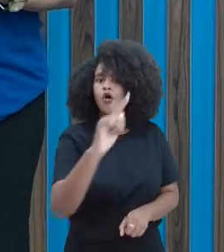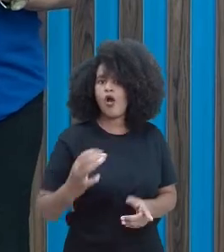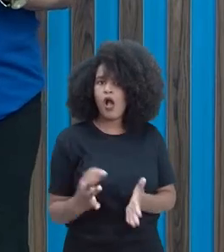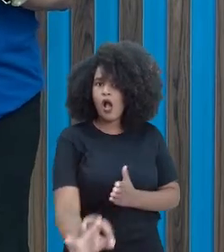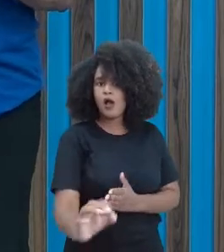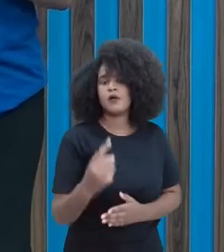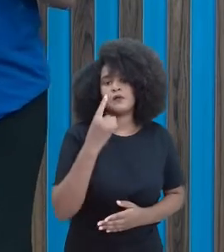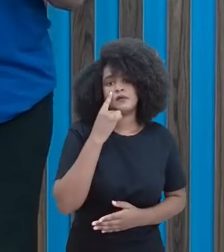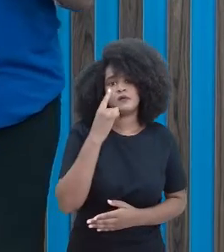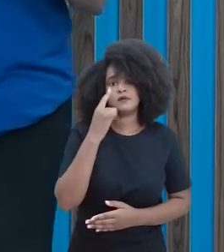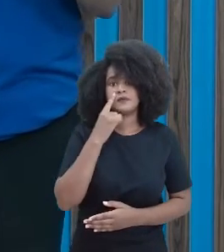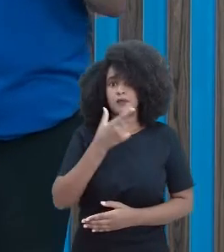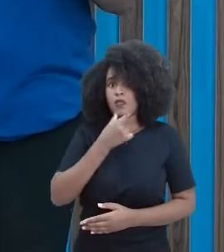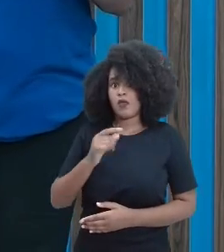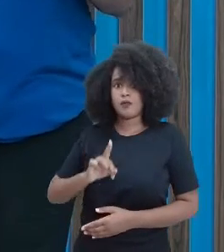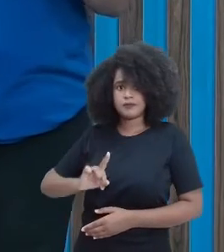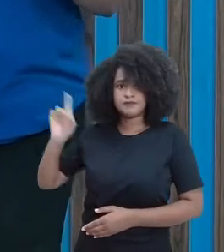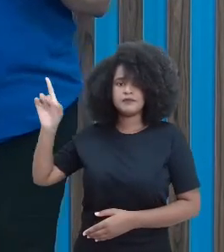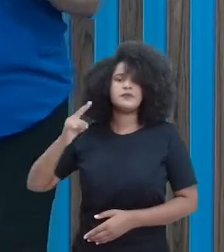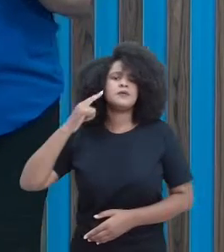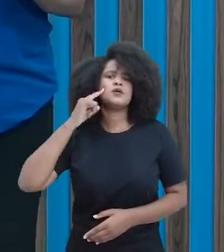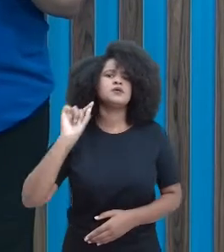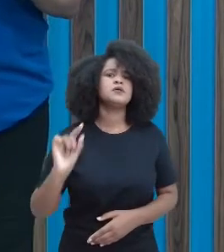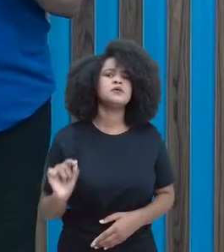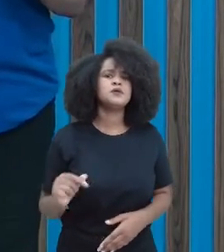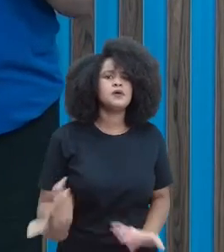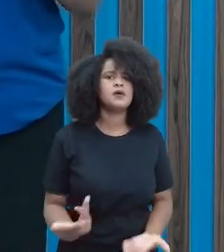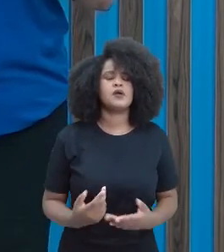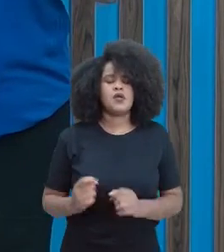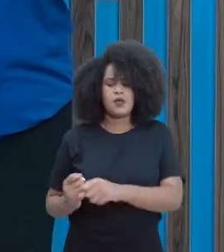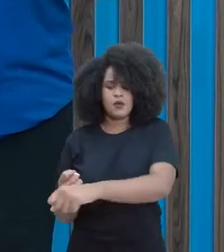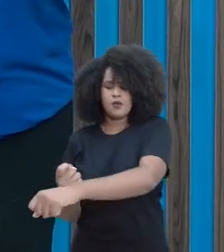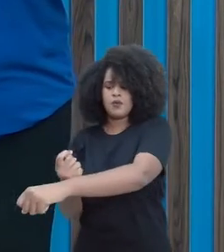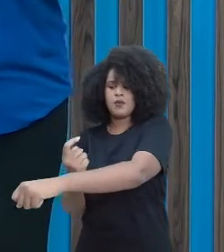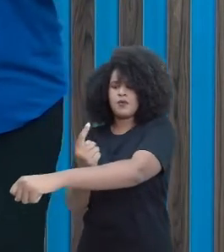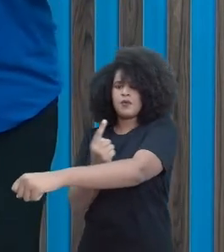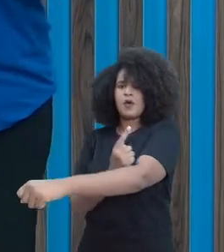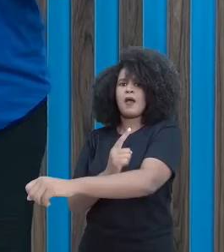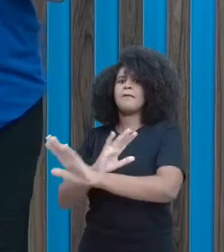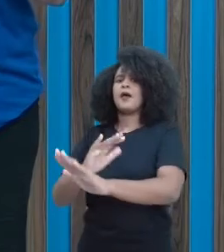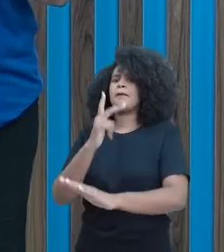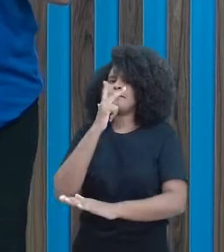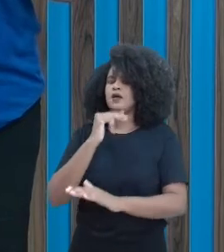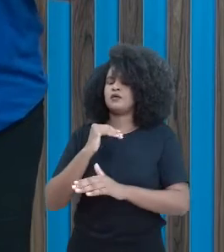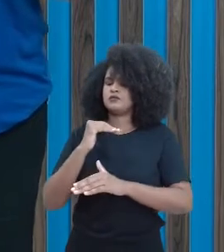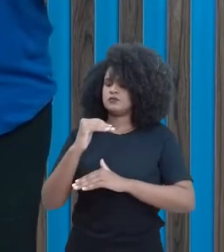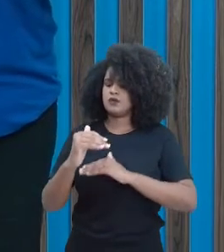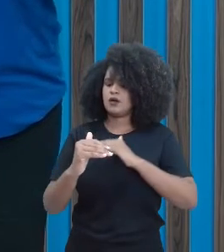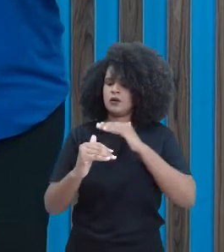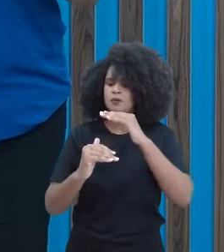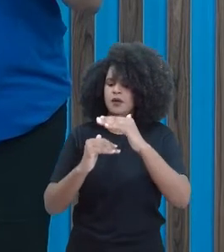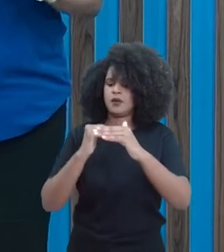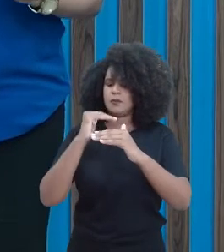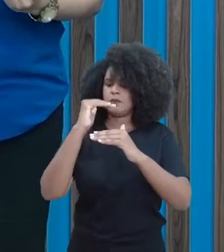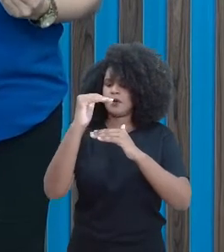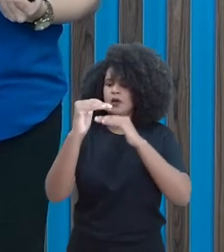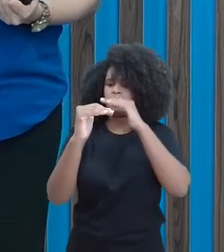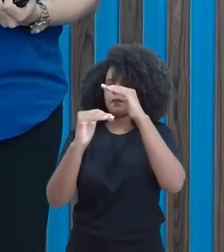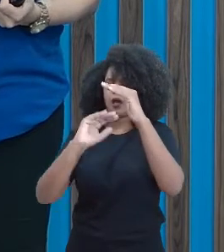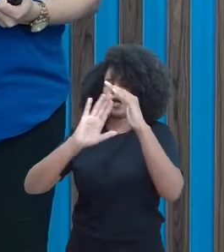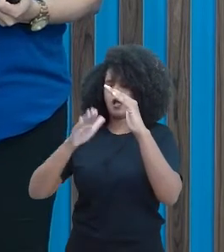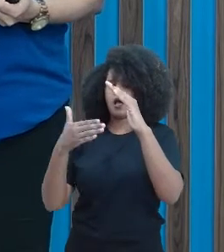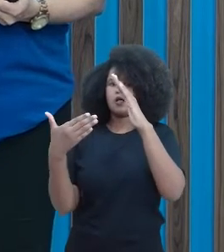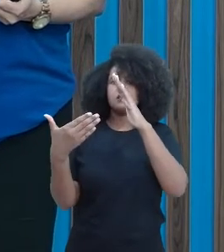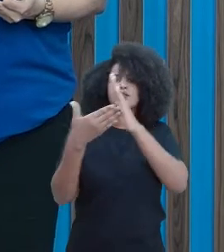Ele pensava que essa evolução ela era uma escalada para a